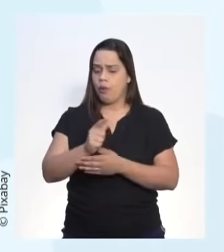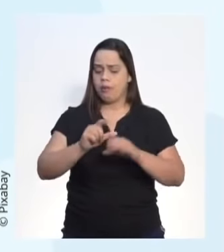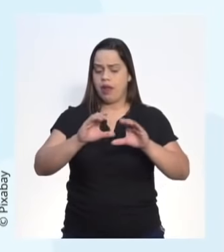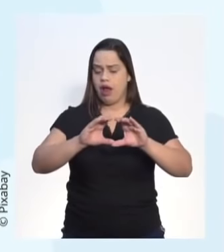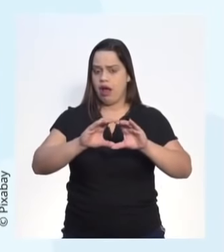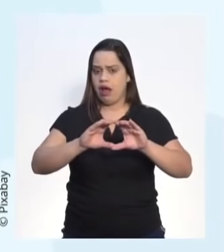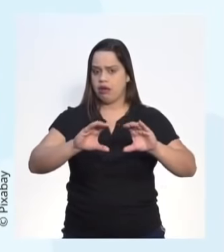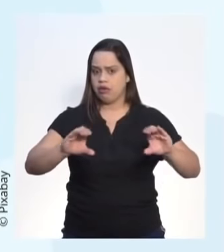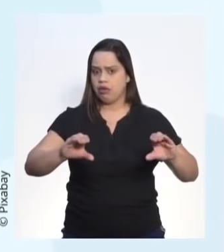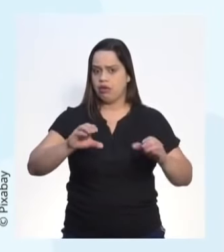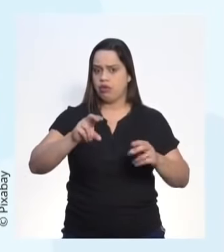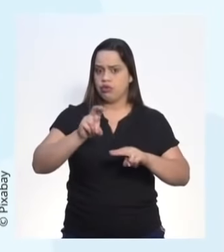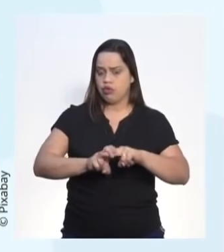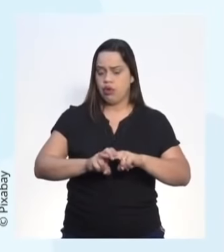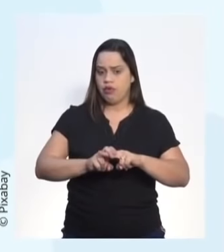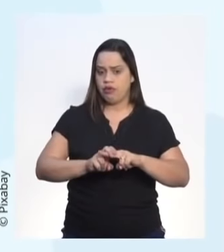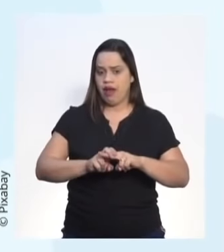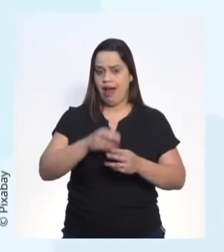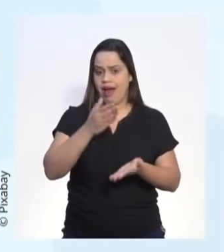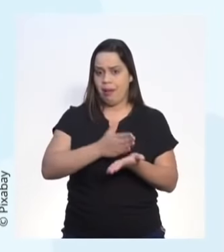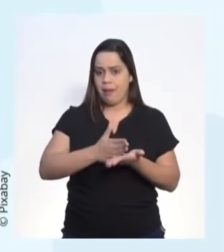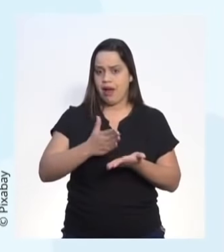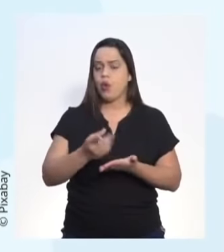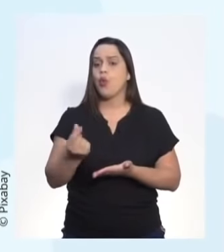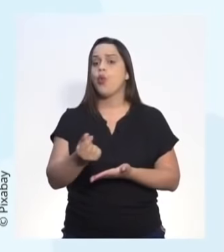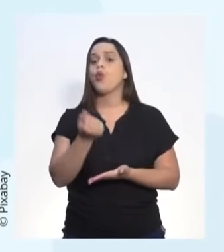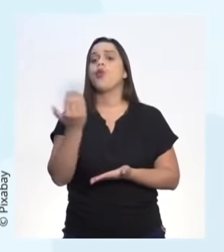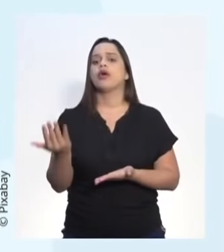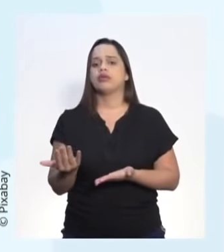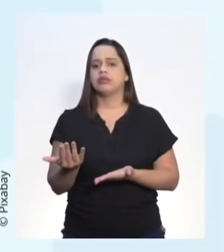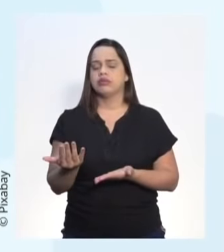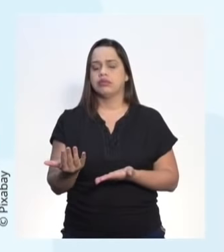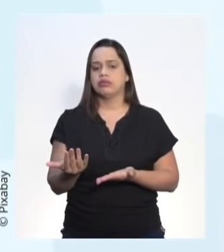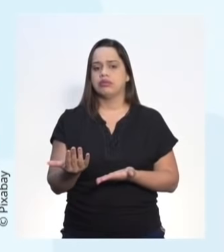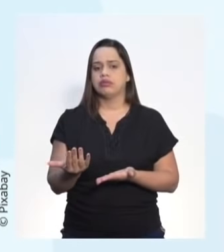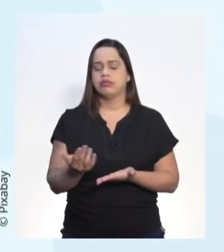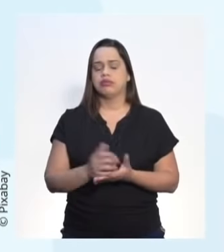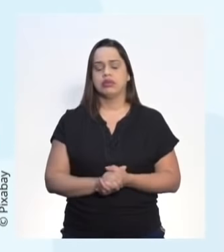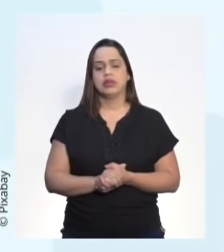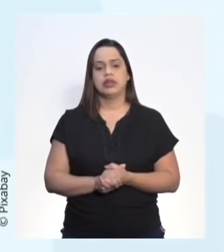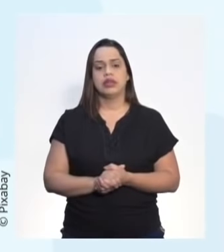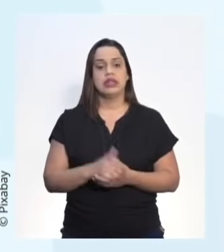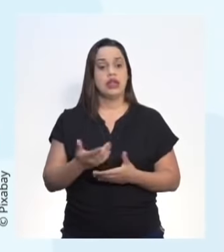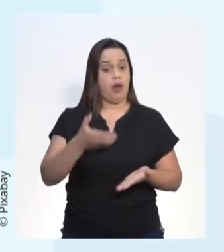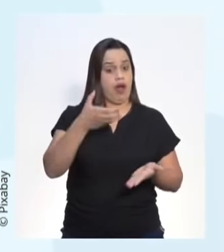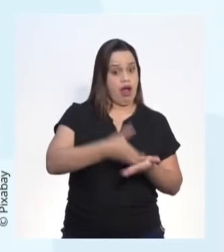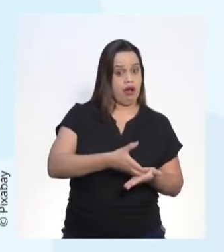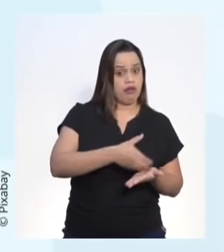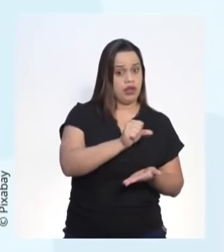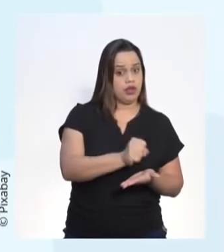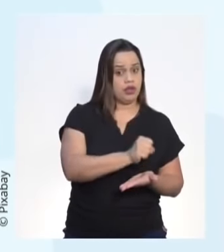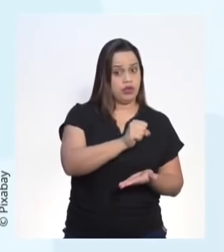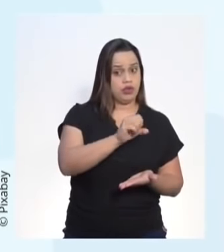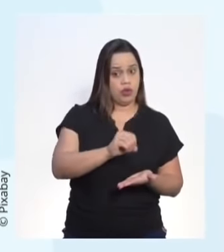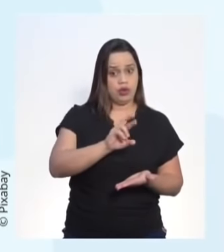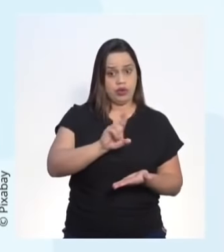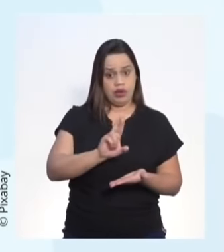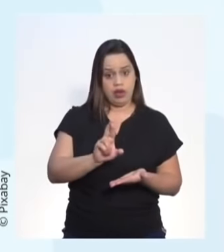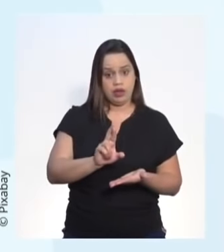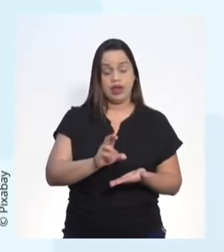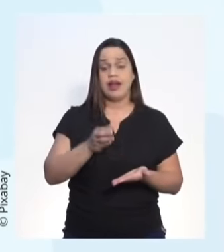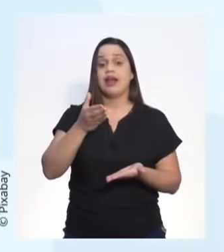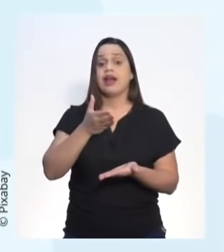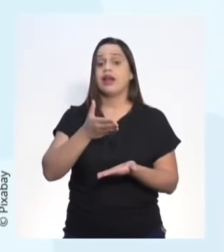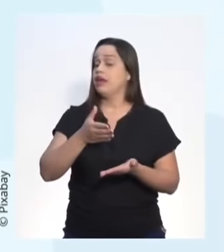se fosse adquirido a prazo? Beleza? Então, à vista aí temos 880, a